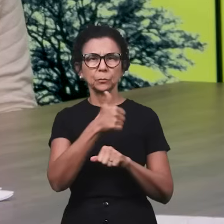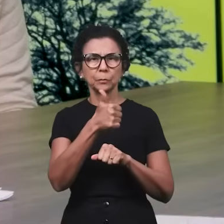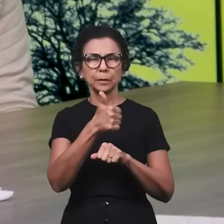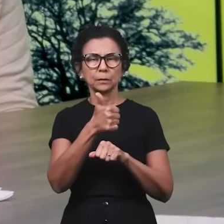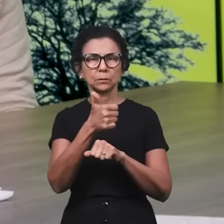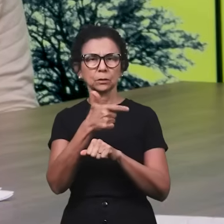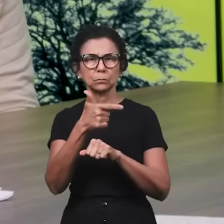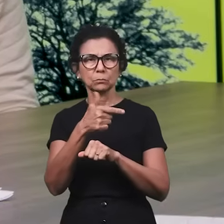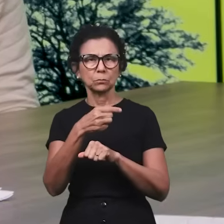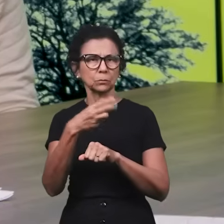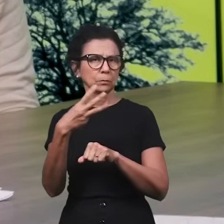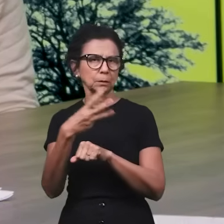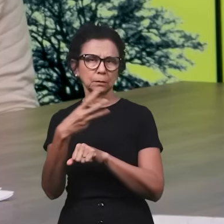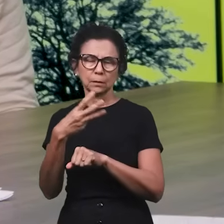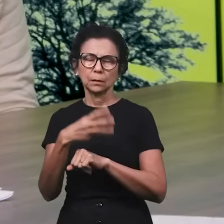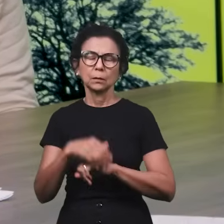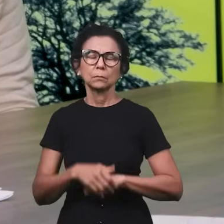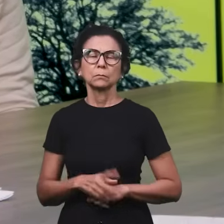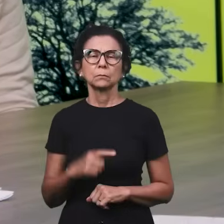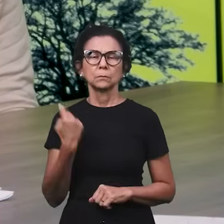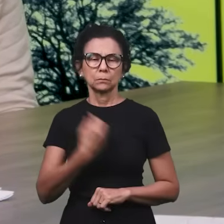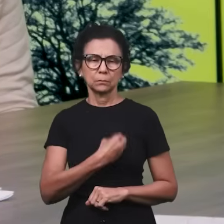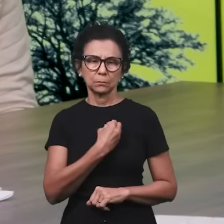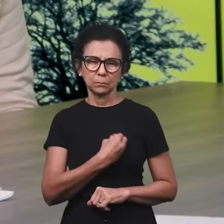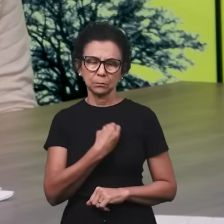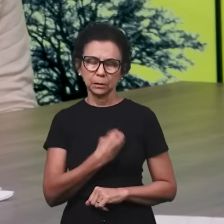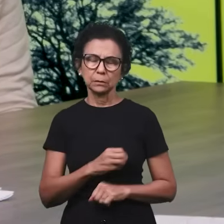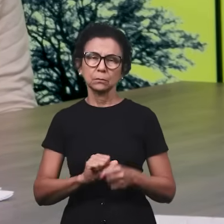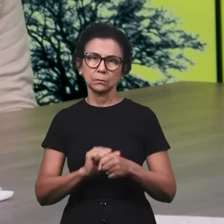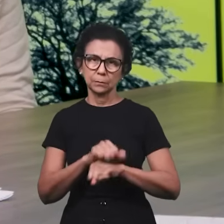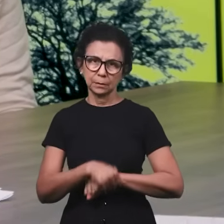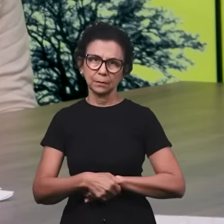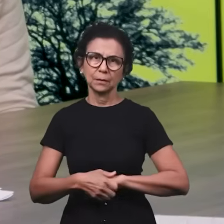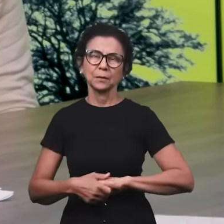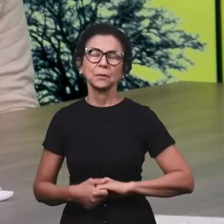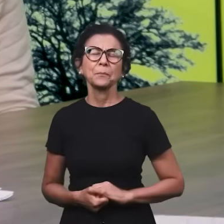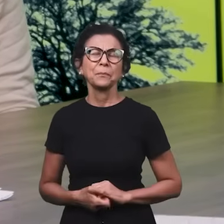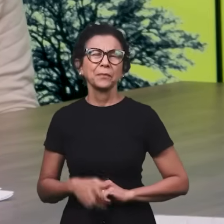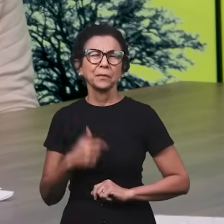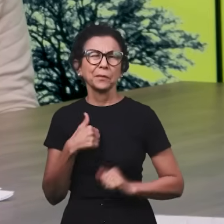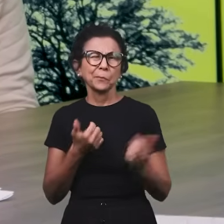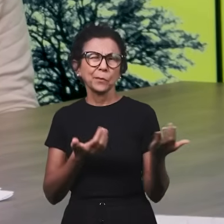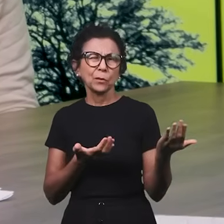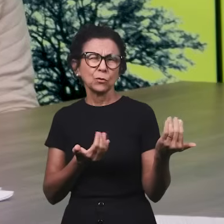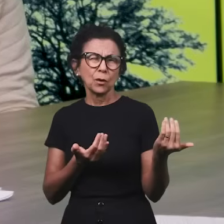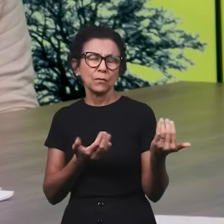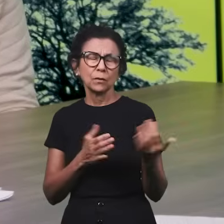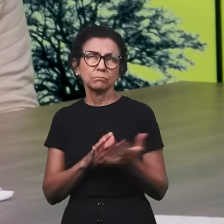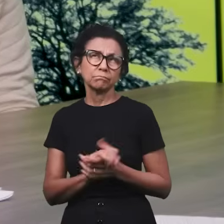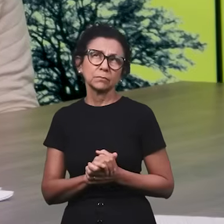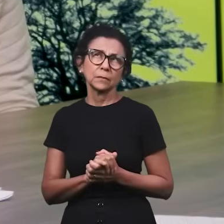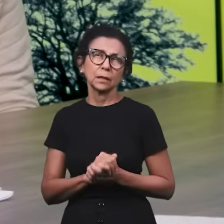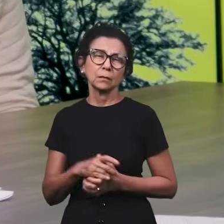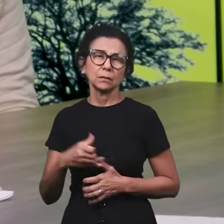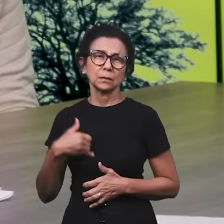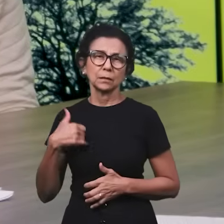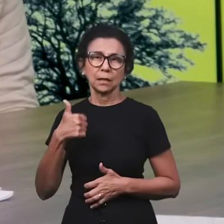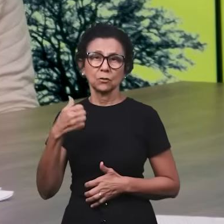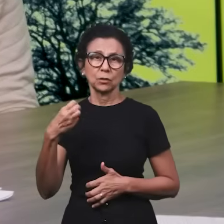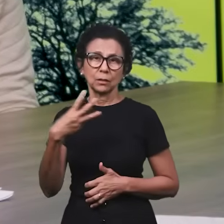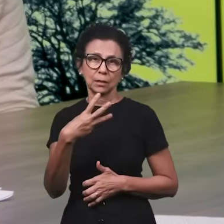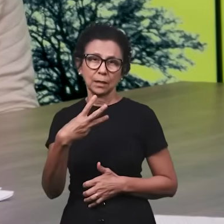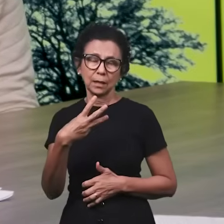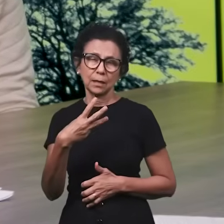período, segundo período, sempre participando de todos os seminários. E muito novo,